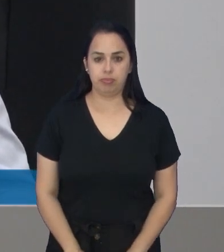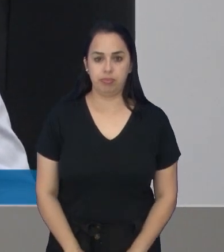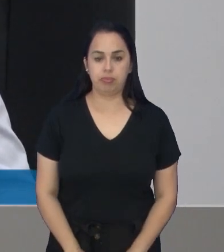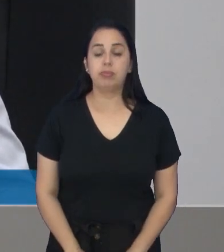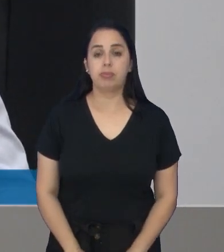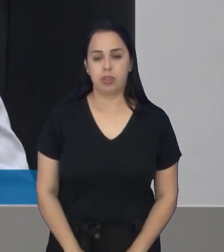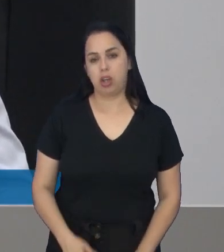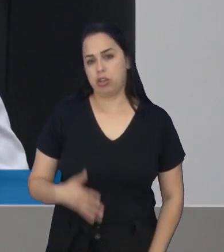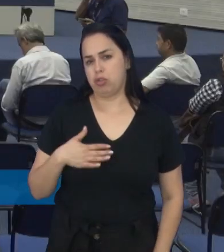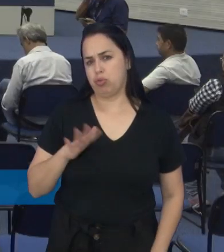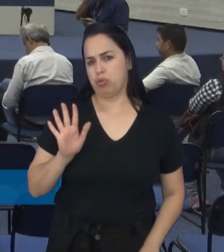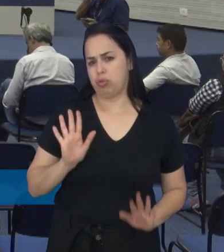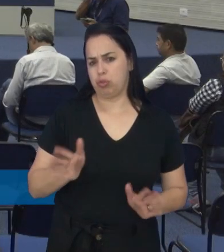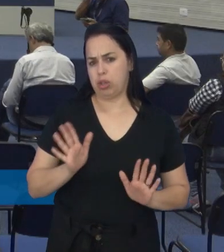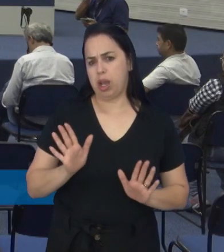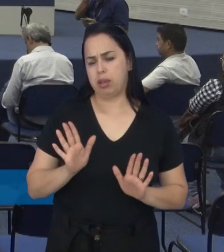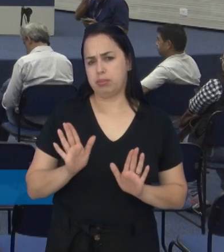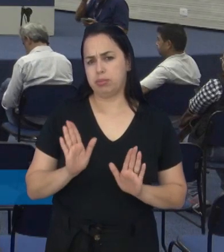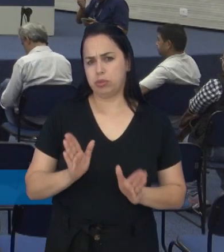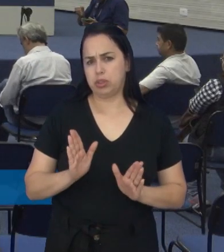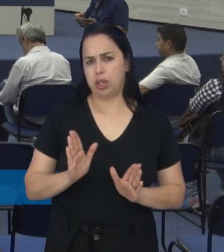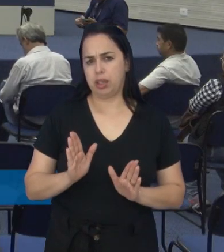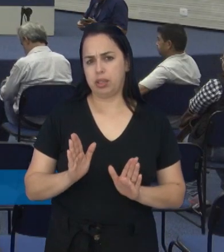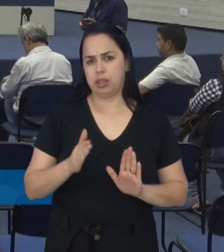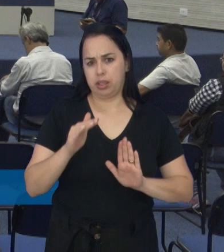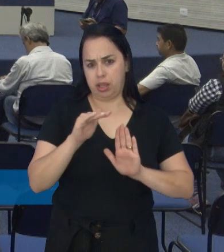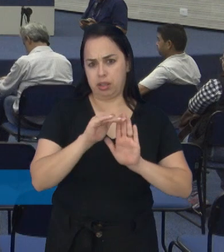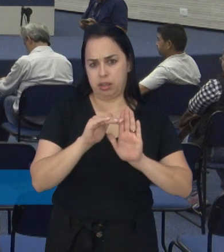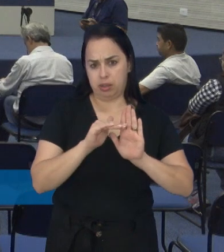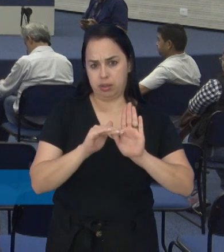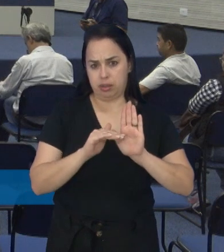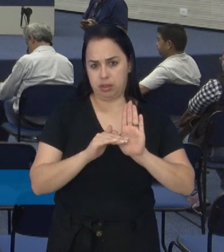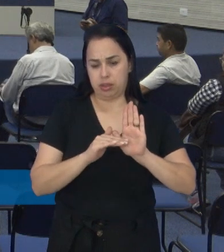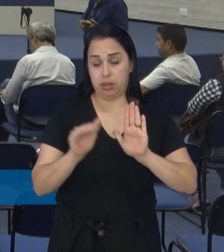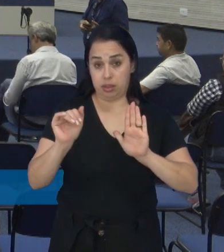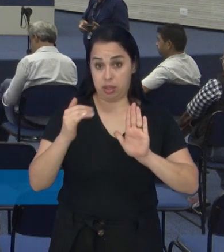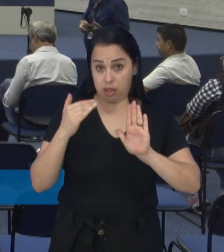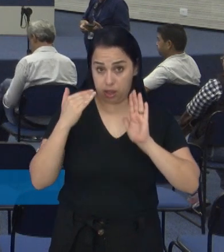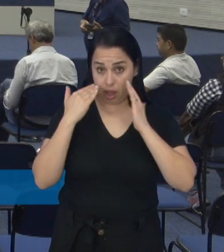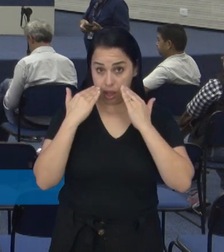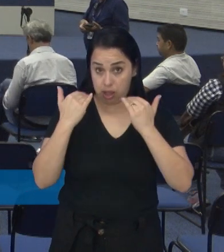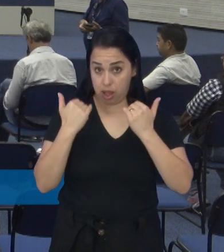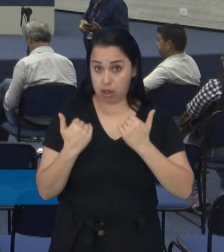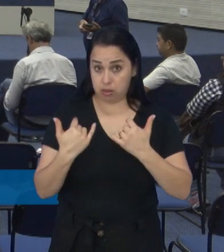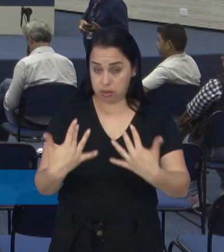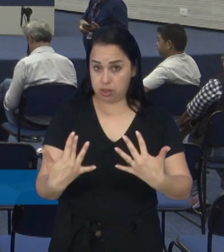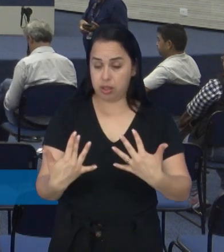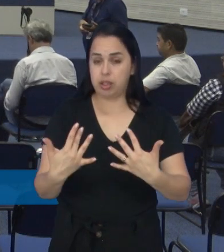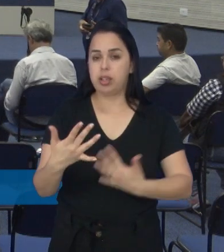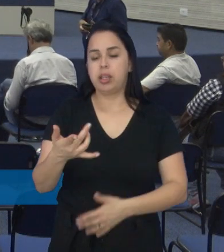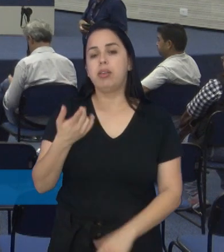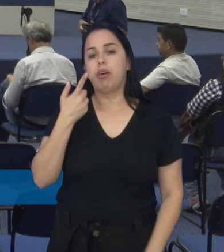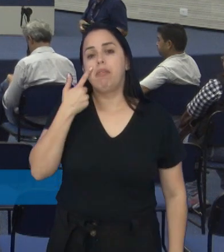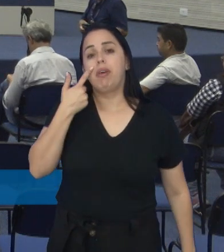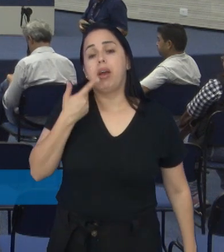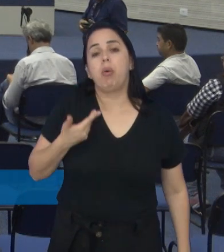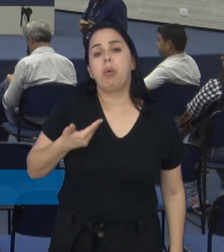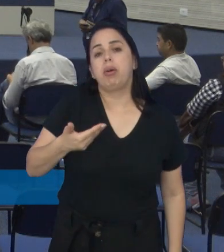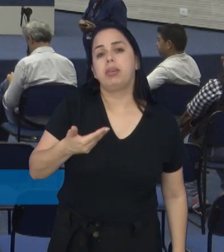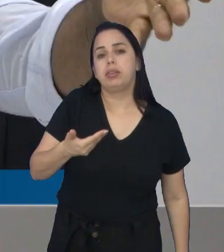Eu já coloquei que nós vamos dar sequência Na audiência e que nós vamos ver